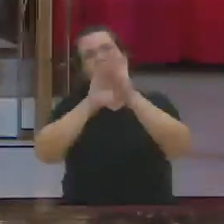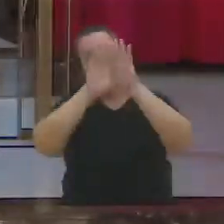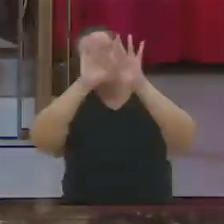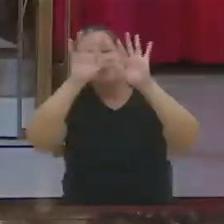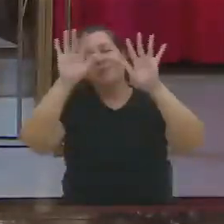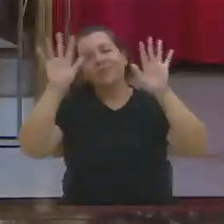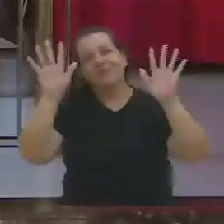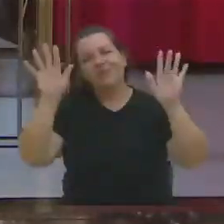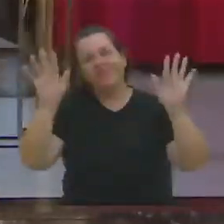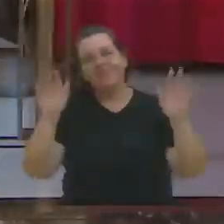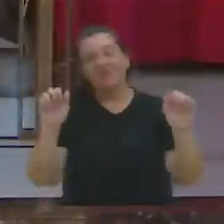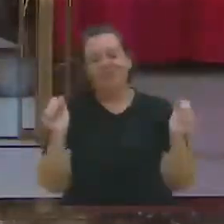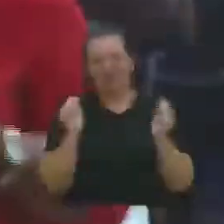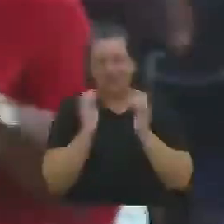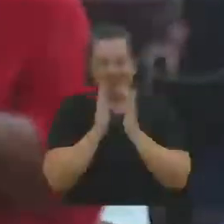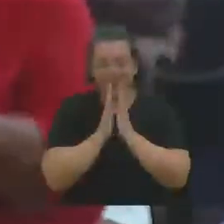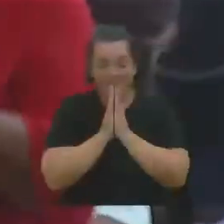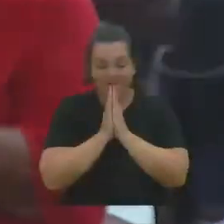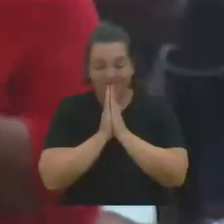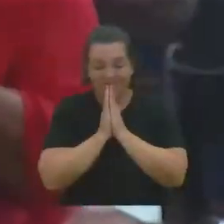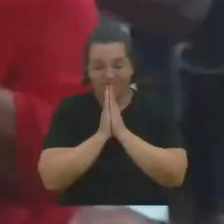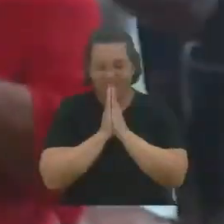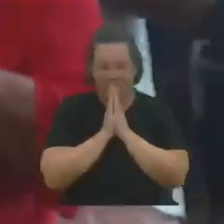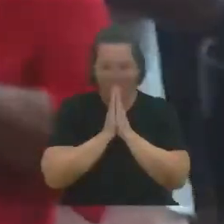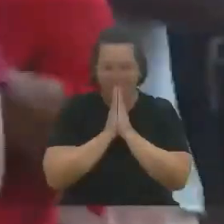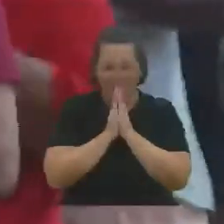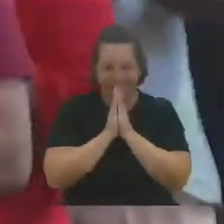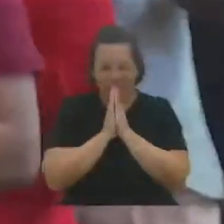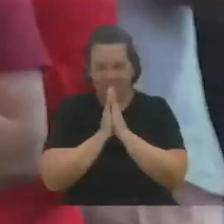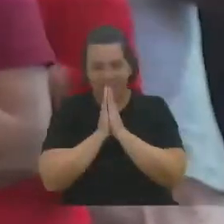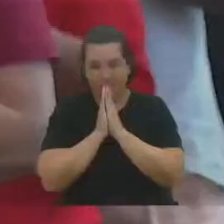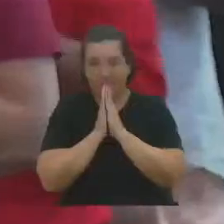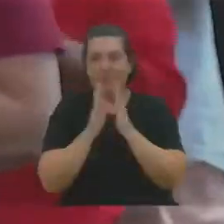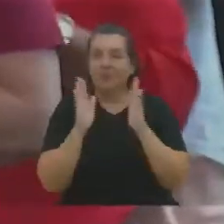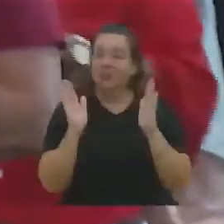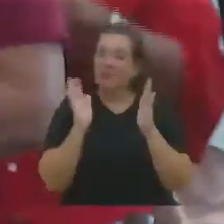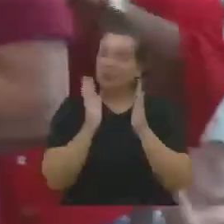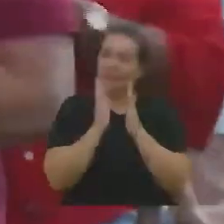Deus Pai o esplendor.